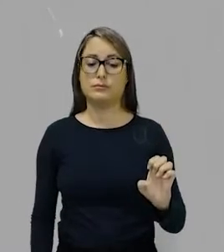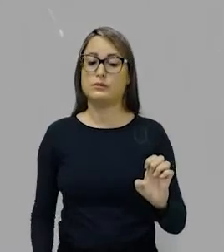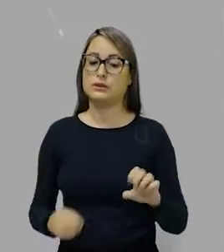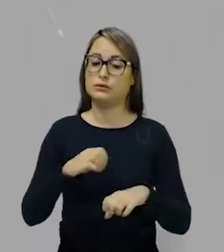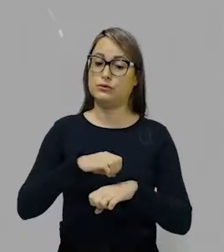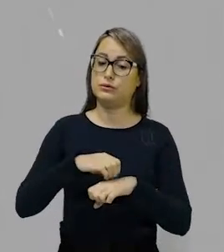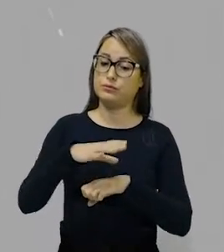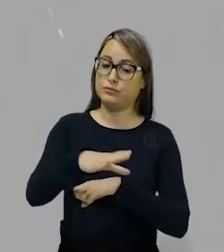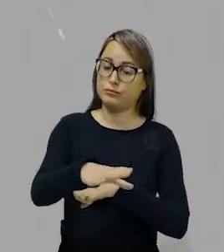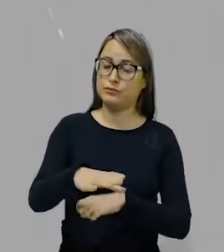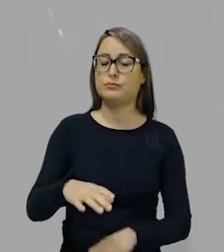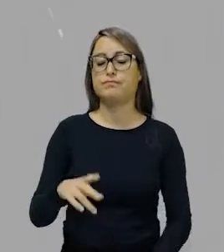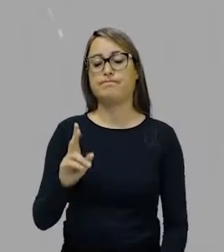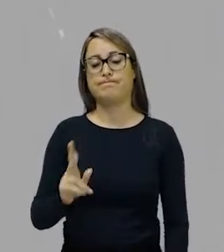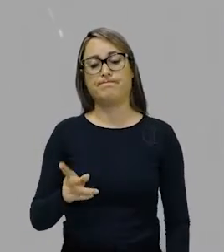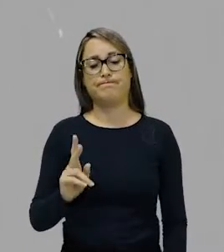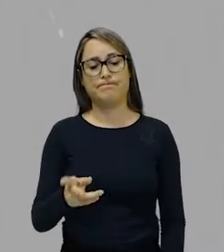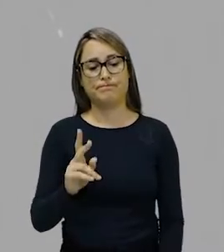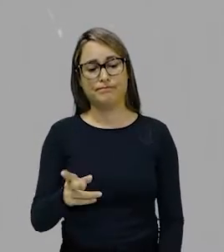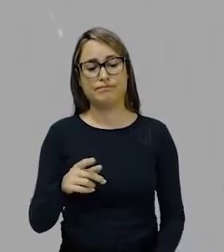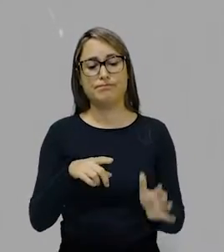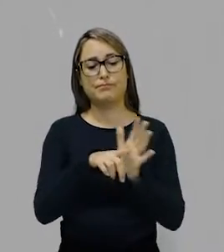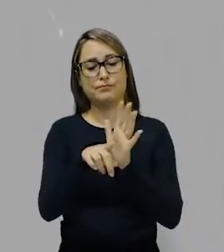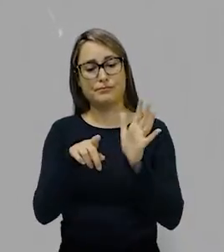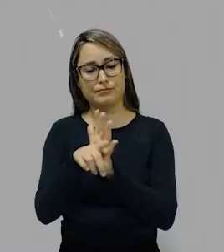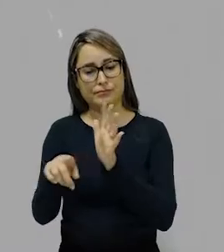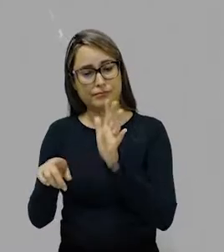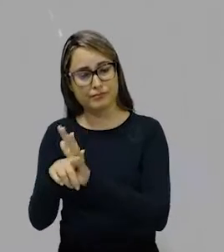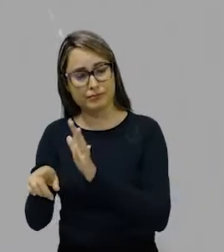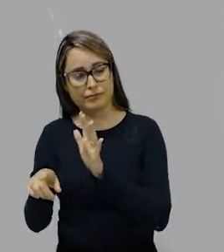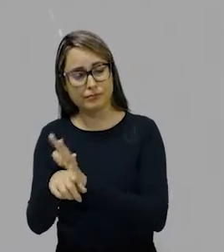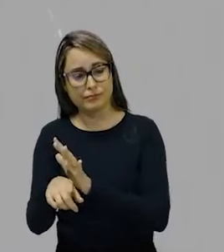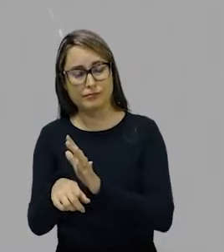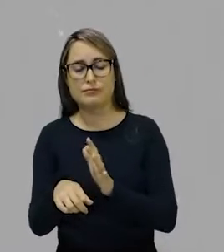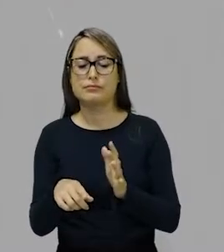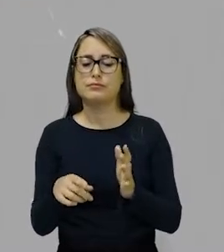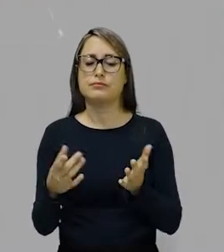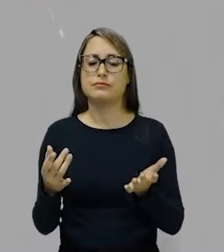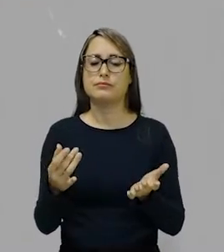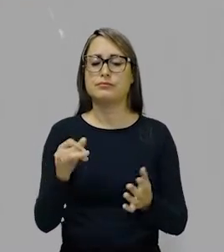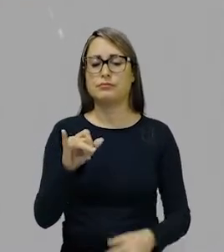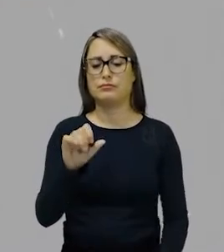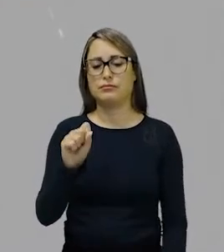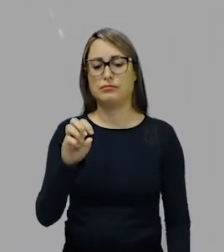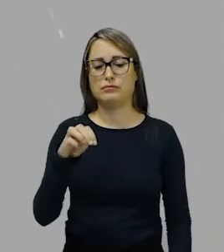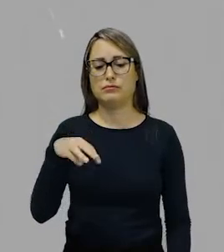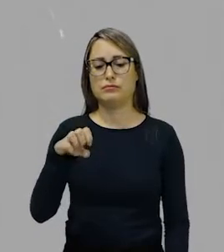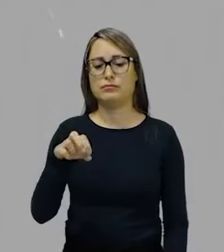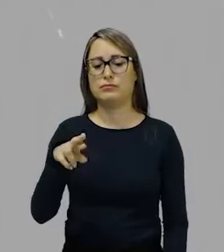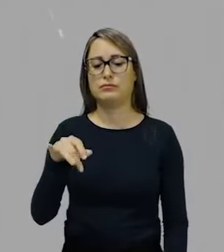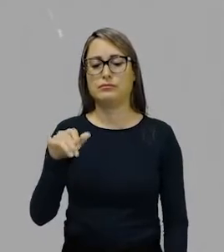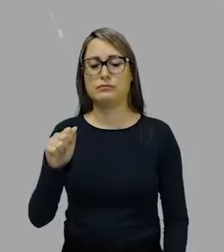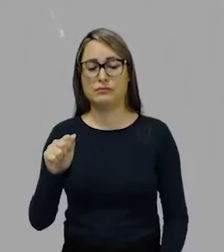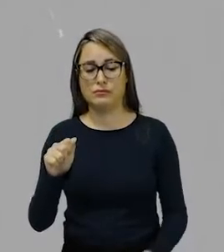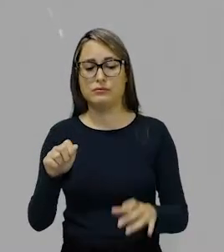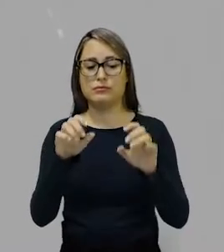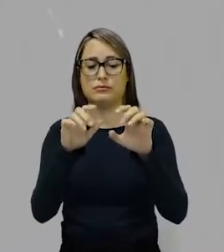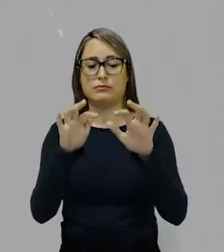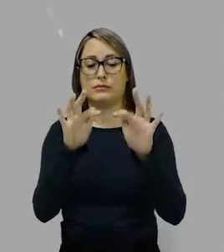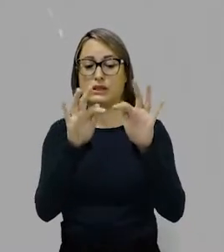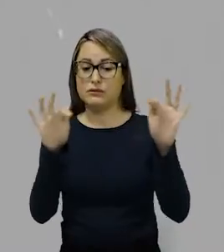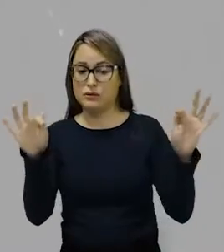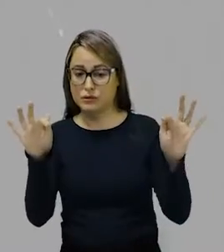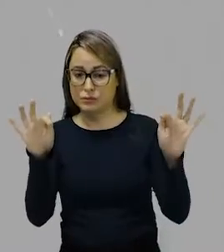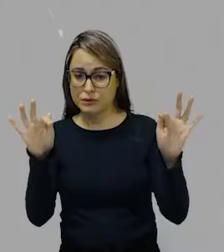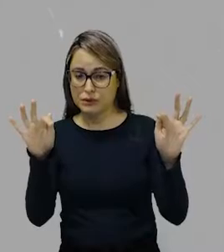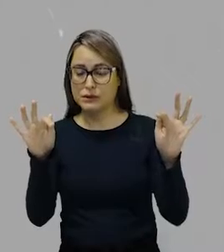para vocês, toda questão de isomeria, escreva do lado a fórmula molecular da